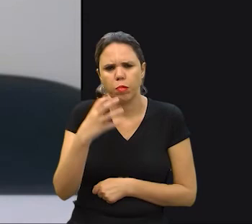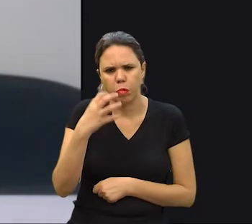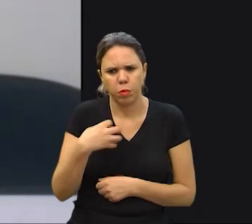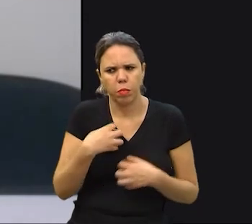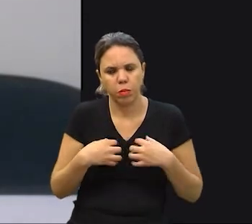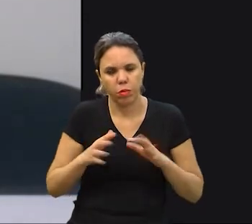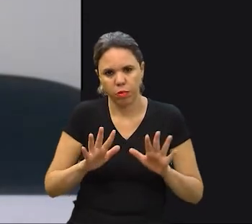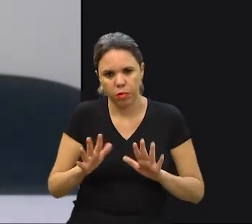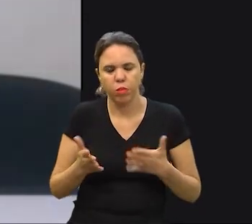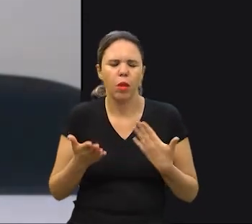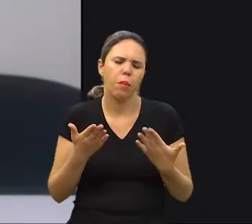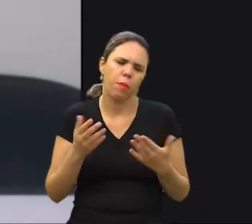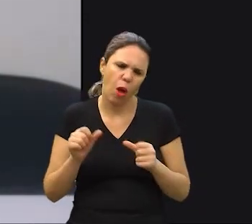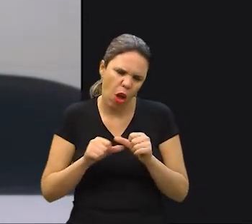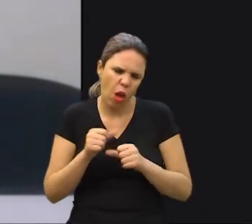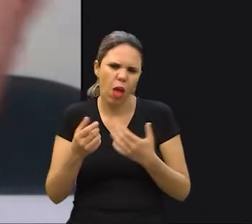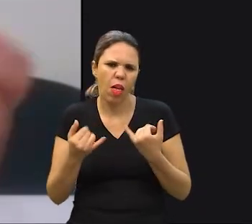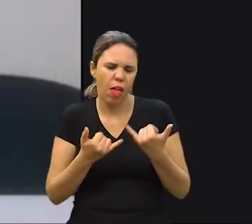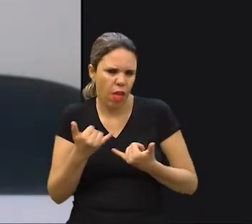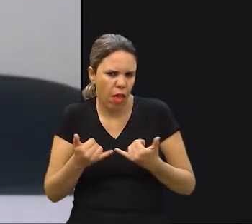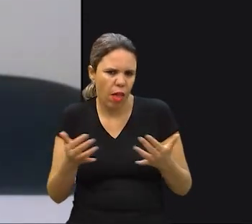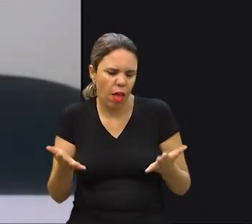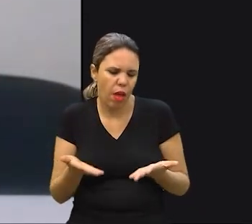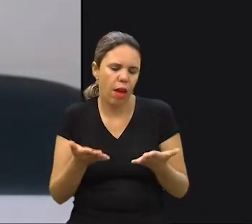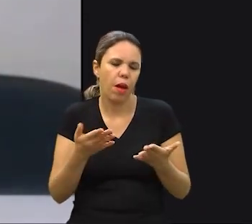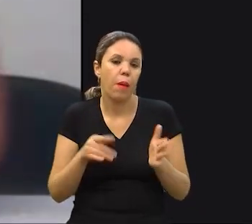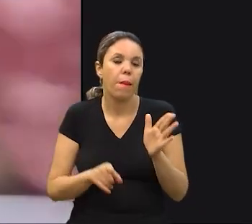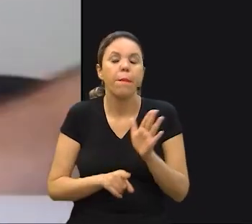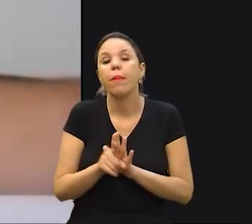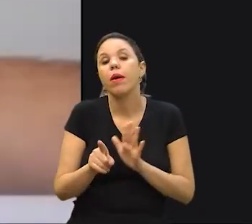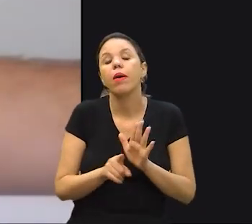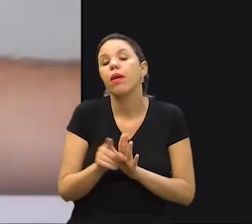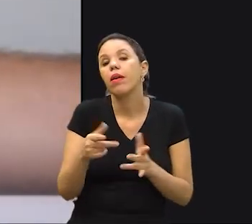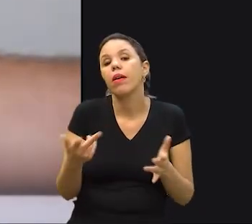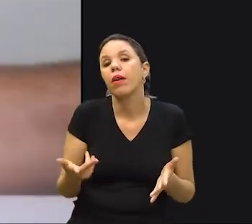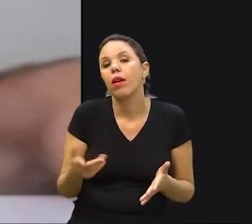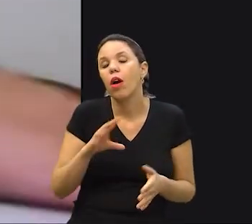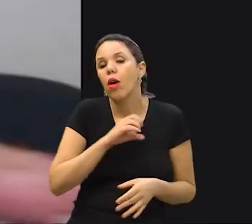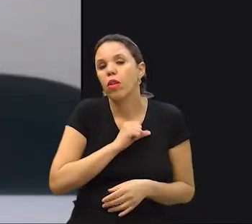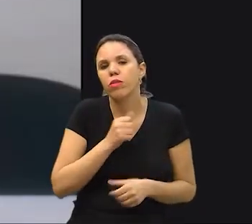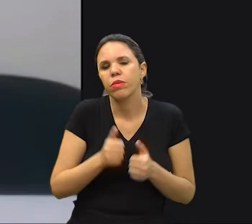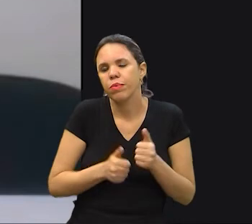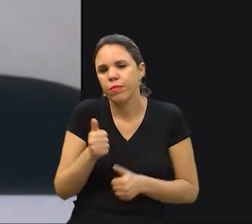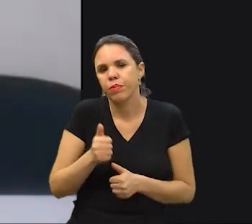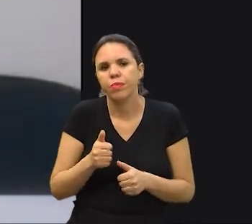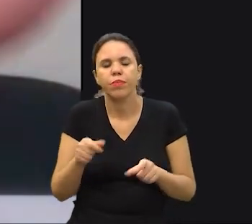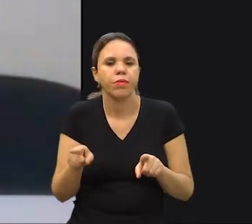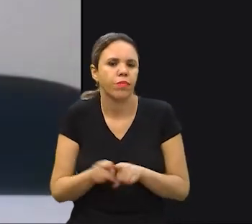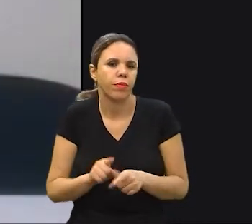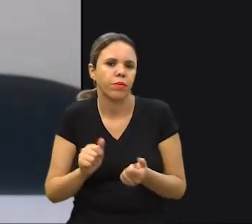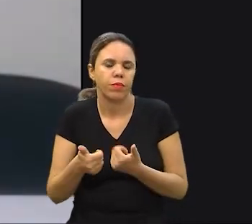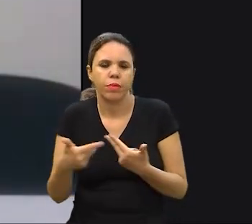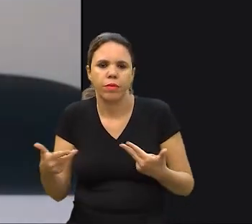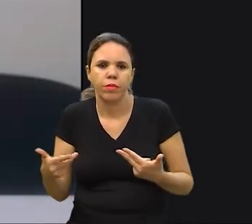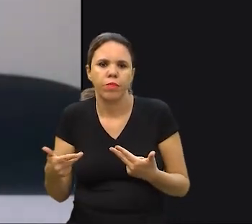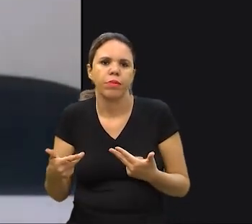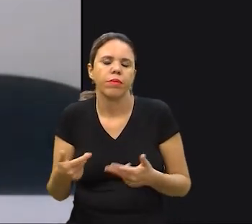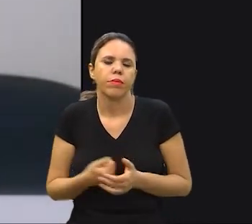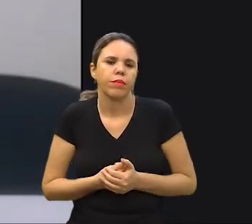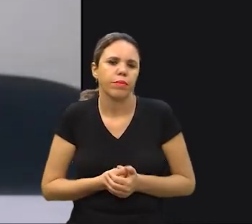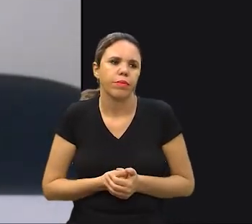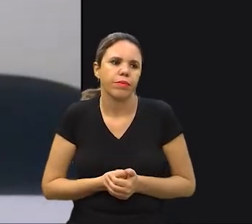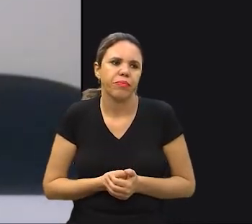tenso. Pode vir através de uma brincadeira. Quando me perguntaram, eu gosto de futebol, não, eu gosto de outro esporte, eu gosto